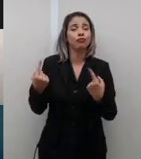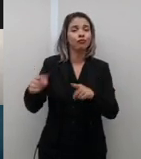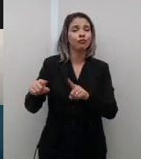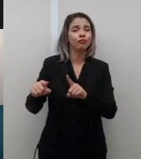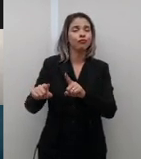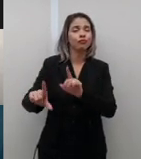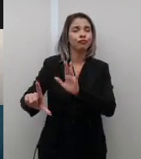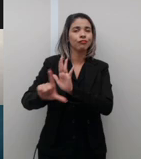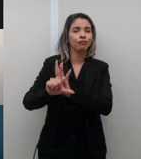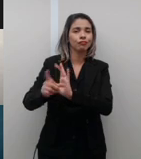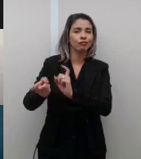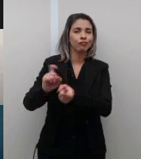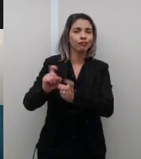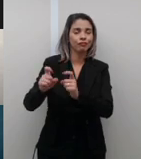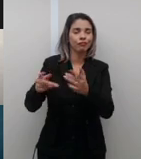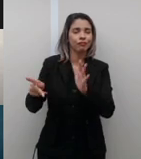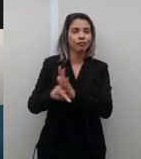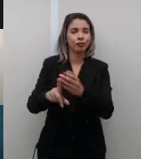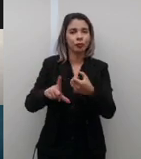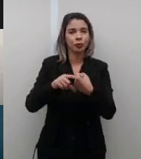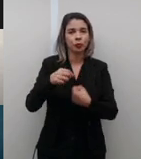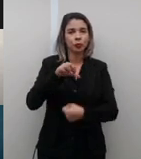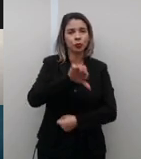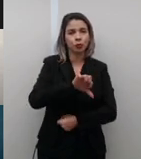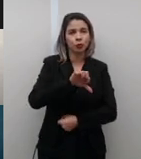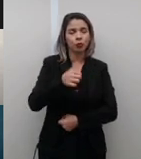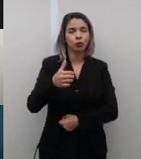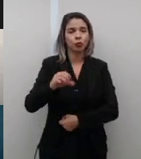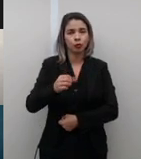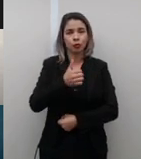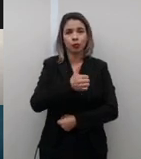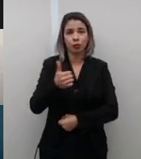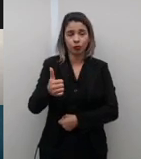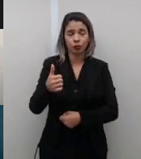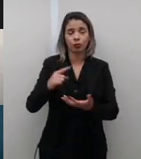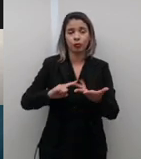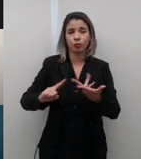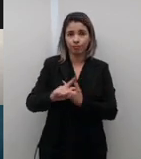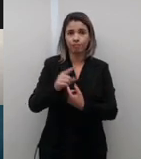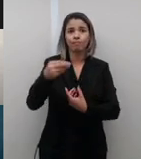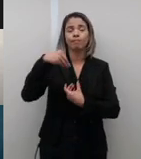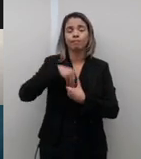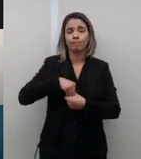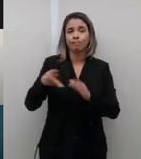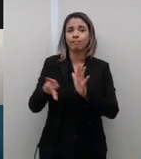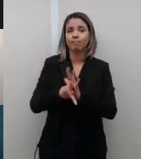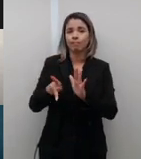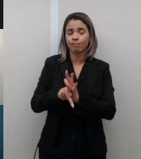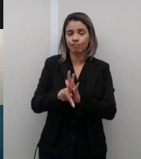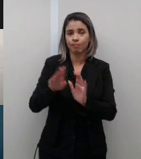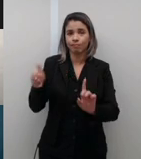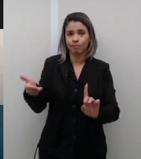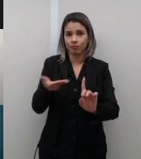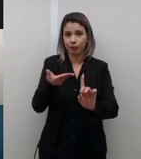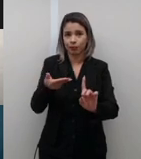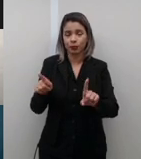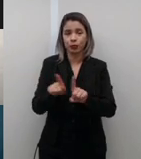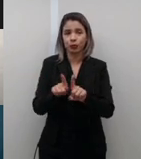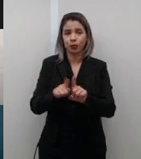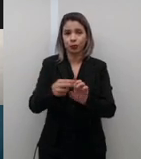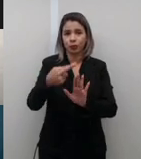exigindo-se, nos artigos 9, 10 e 11 da LIA, a presença de elemento subjetivo dolo. Dois, a norma benéfica da